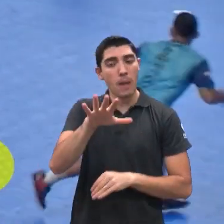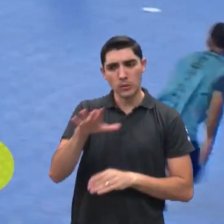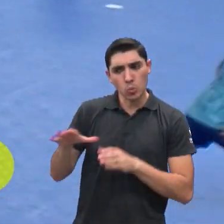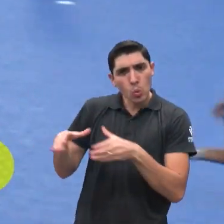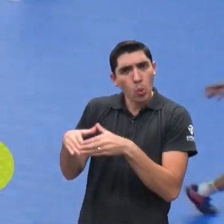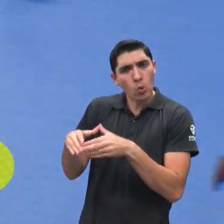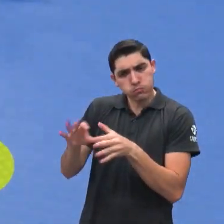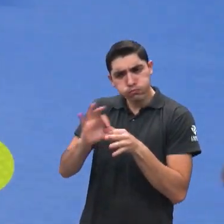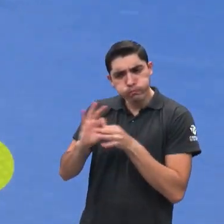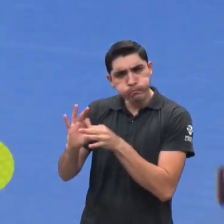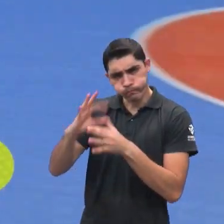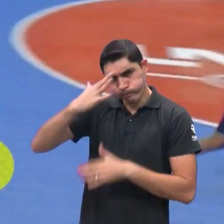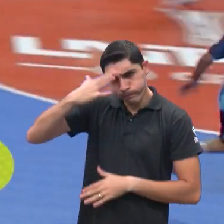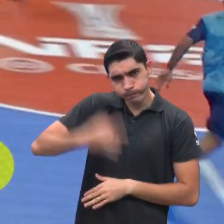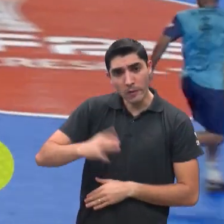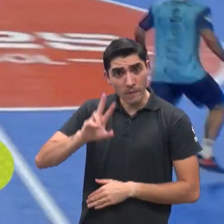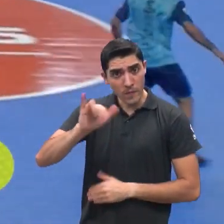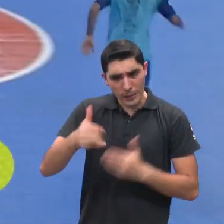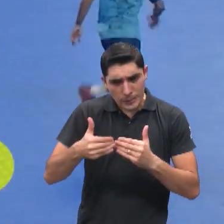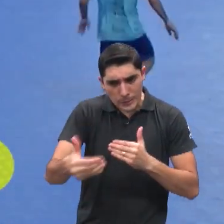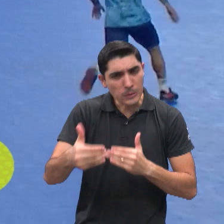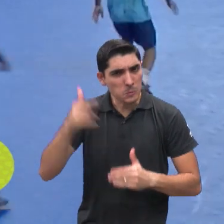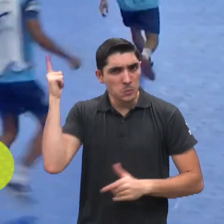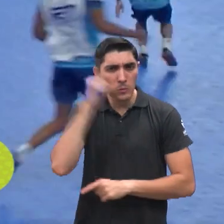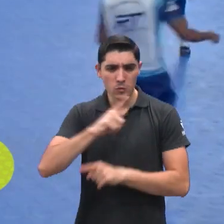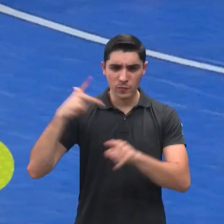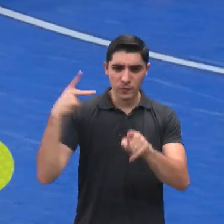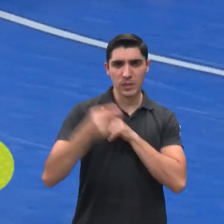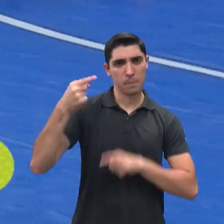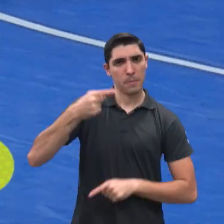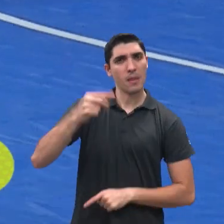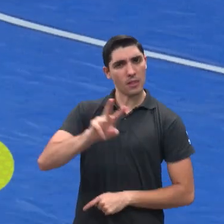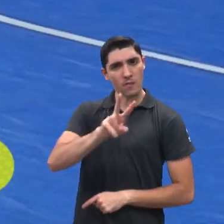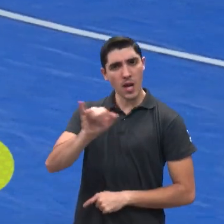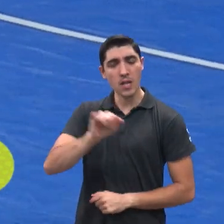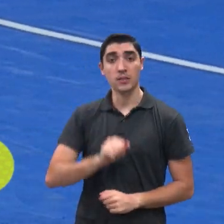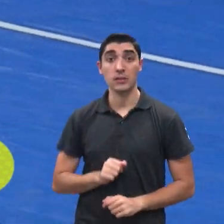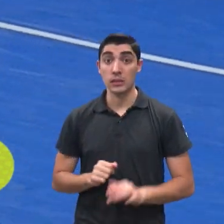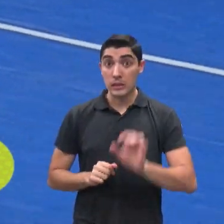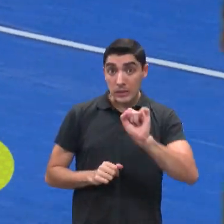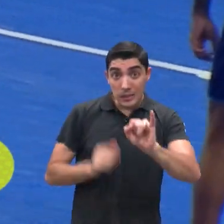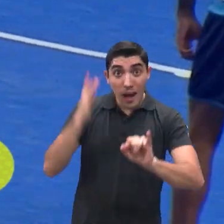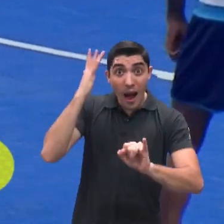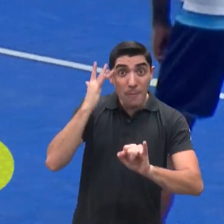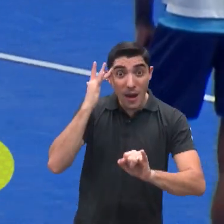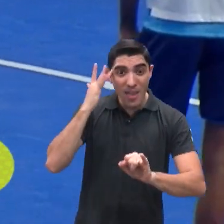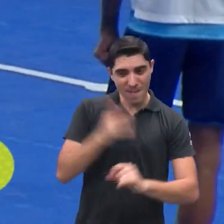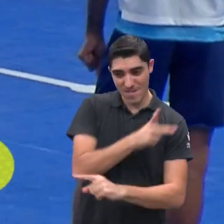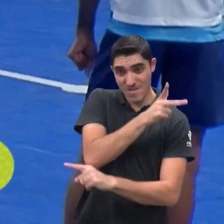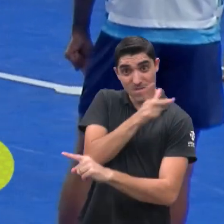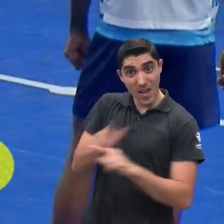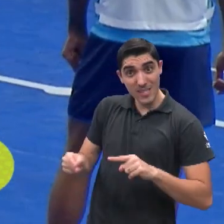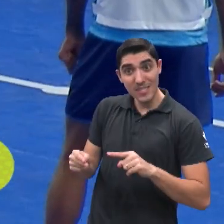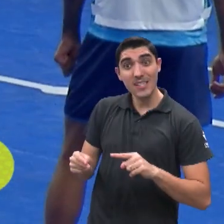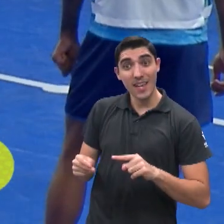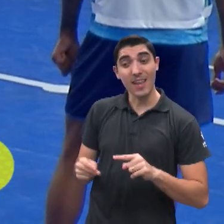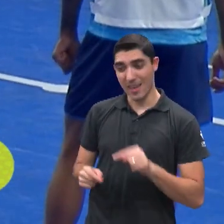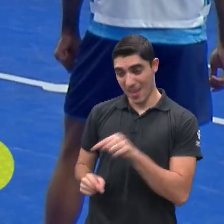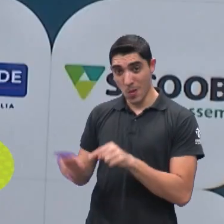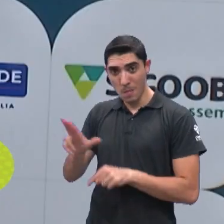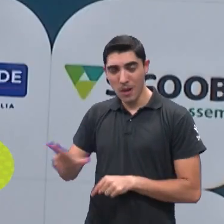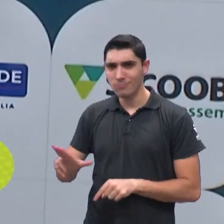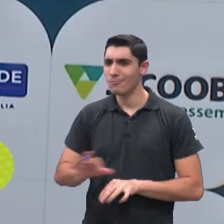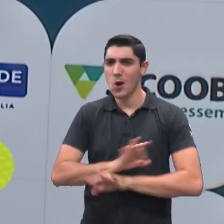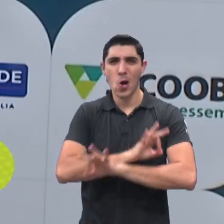a vitória vai chegar mais cedo ou mais tarde. Se for amanhã, mesmo fora de casa, melhor